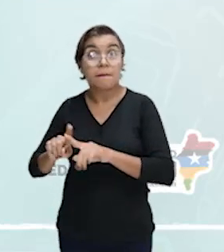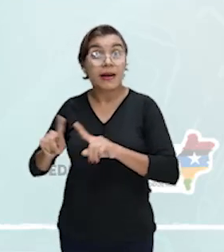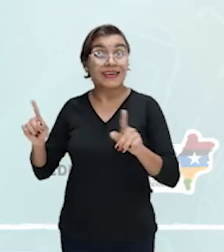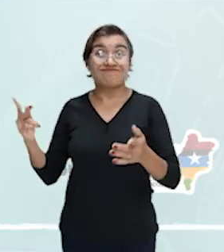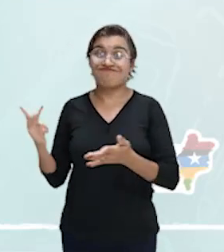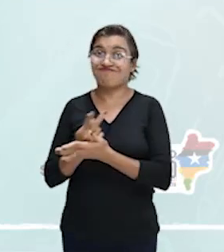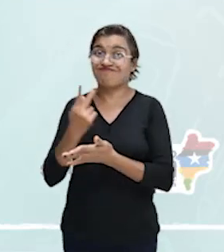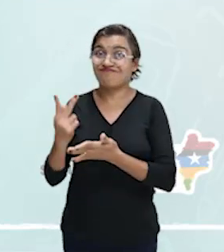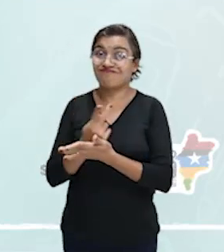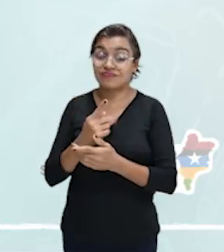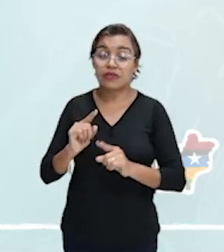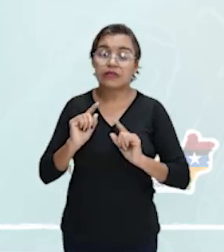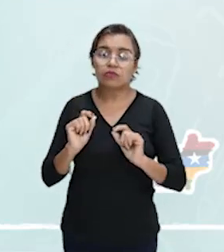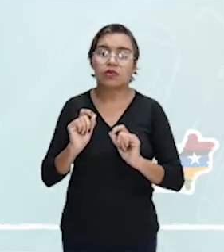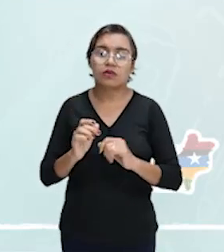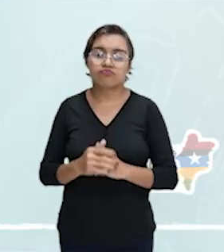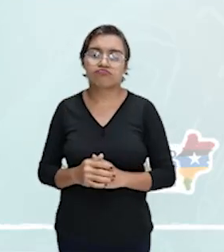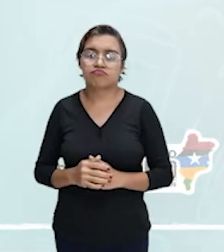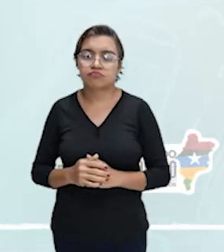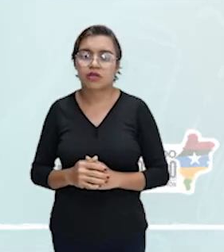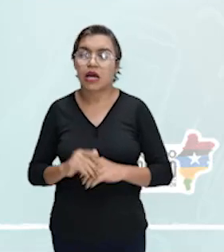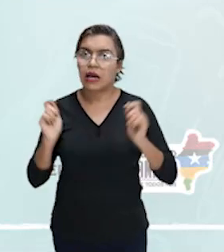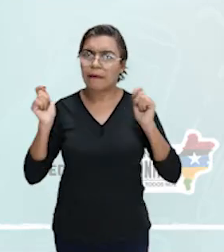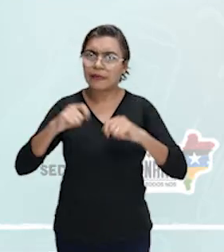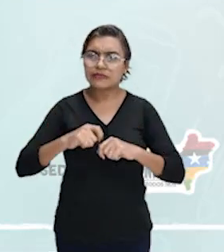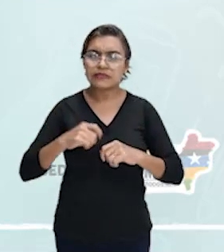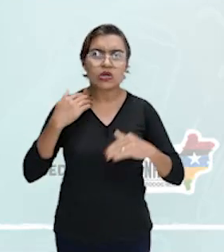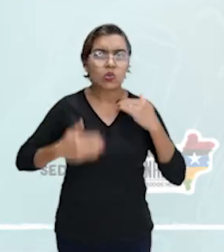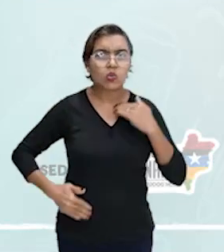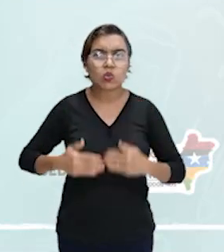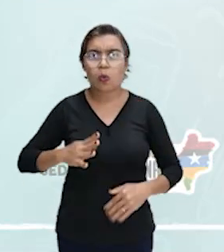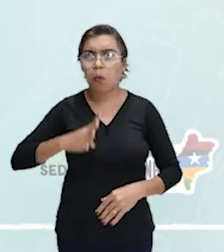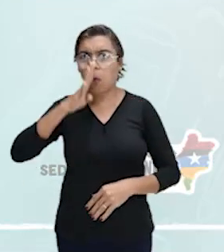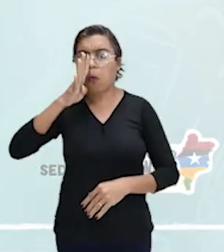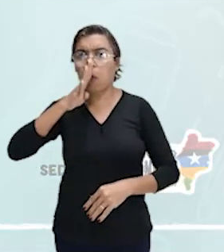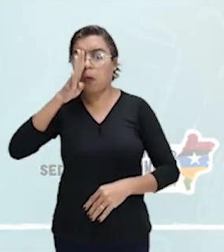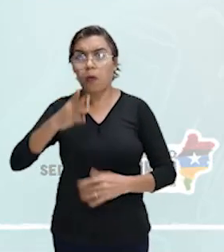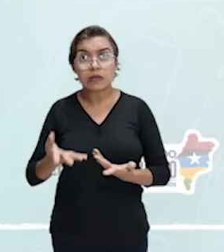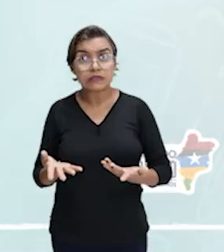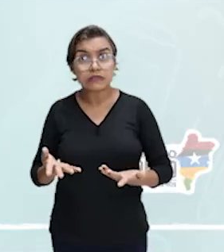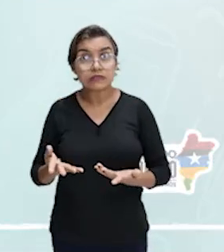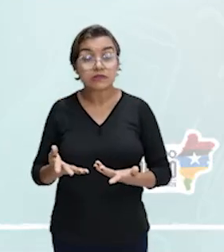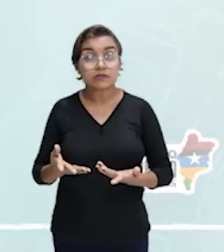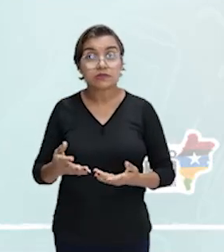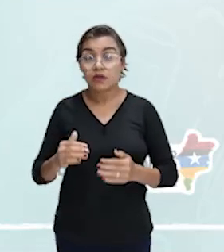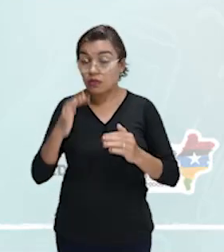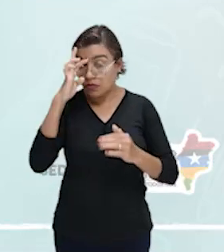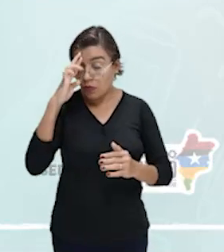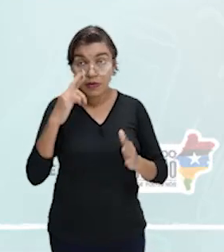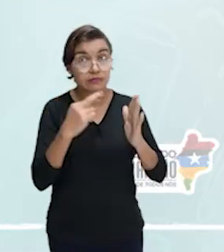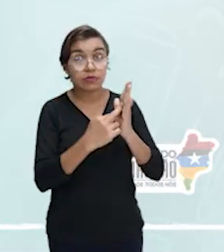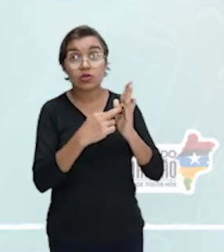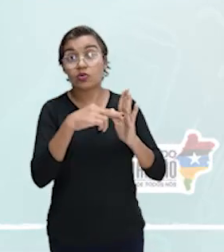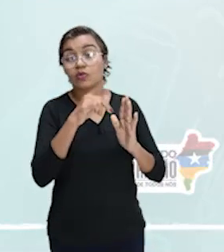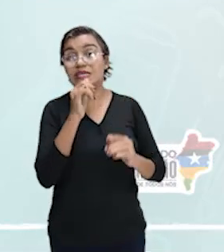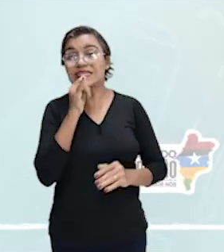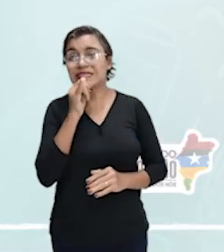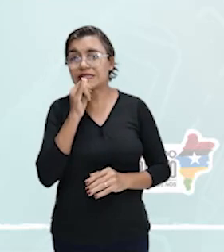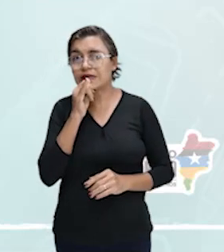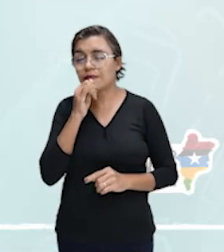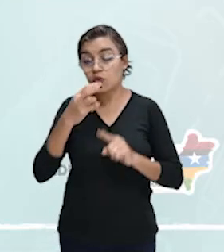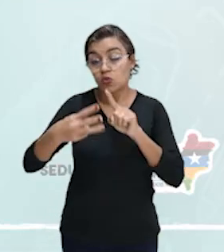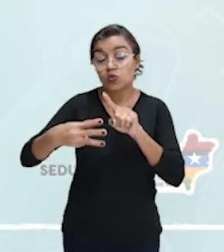Errada. A um ponto que exceda a capacidade do corpo de se recuperar. Não respeitou aquela questão lá do tripé,